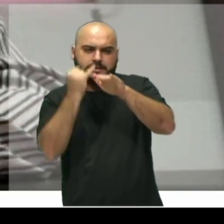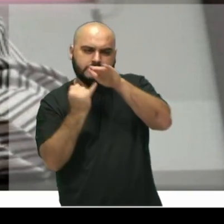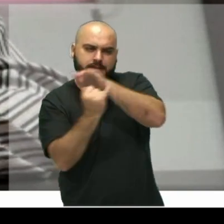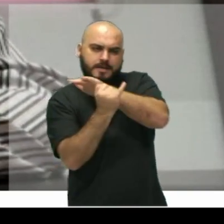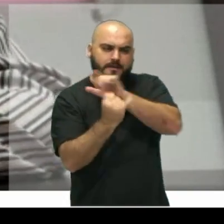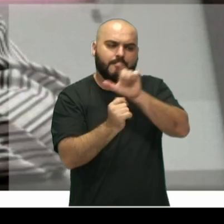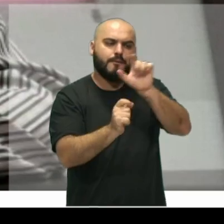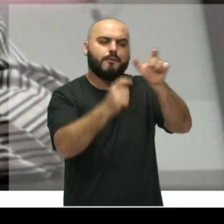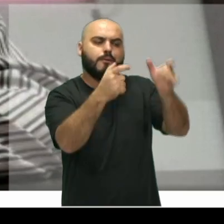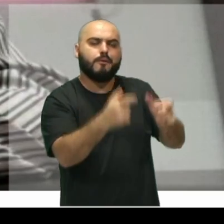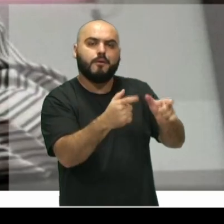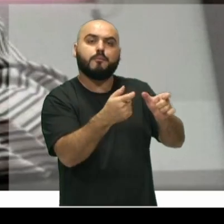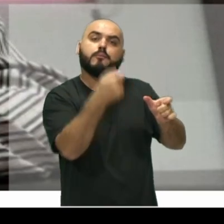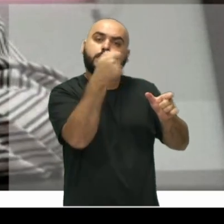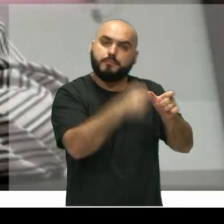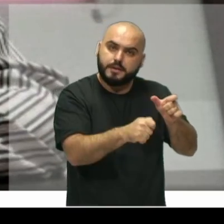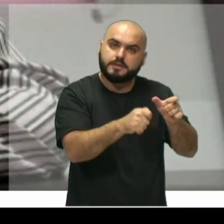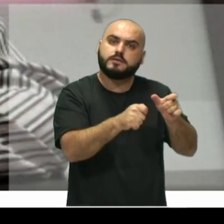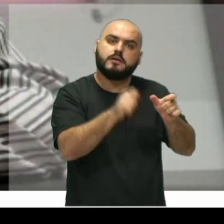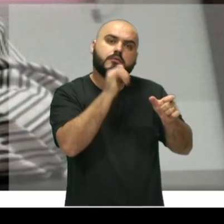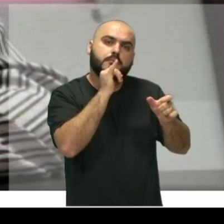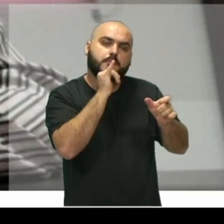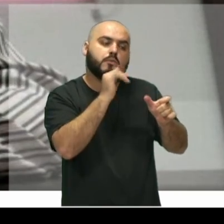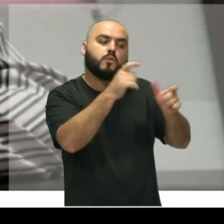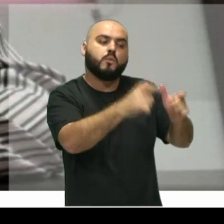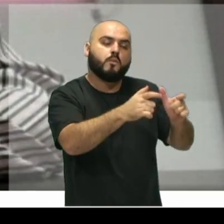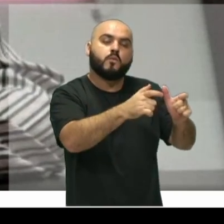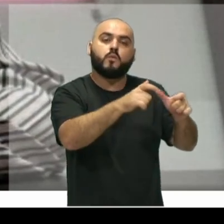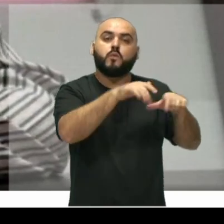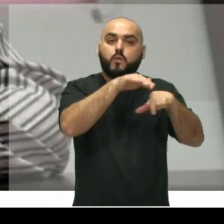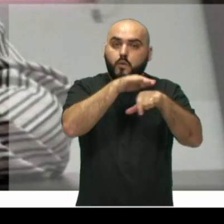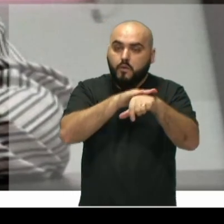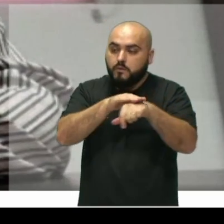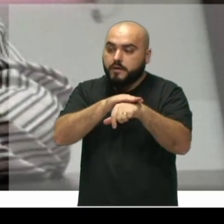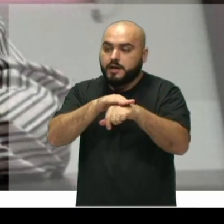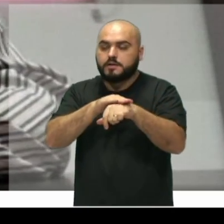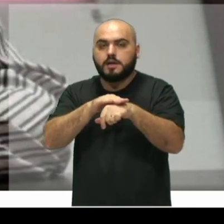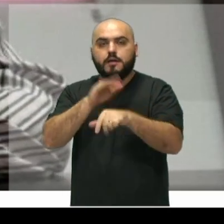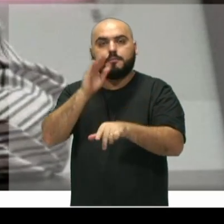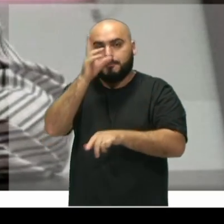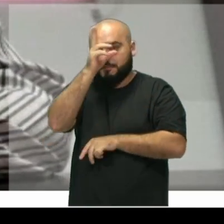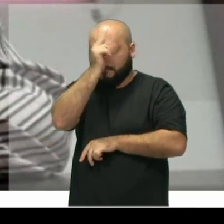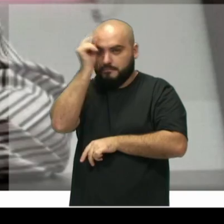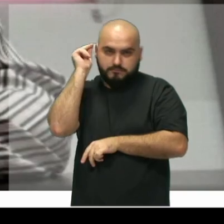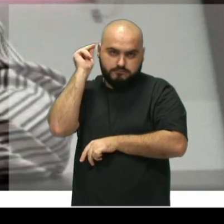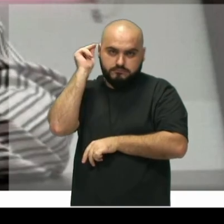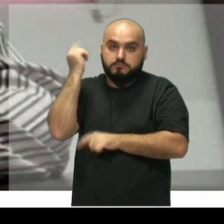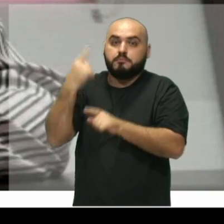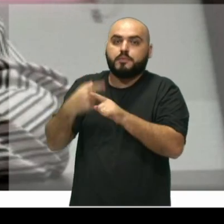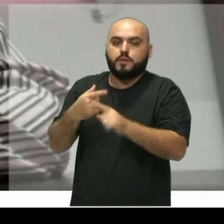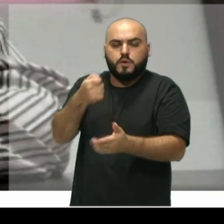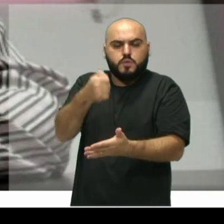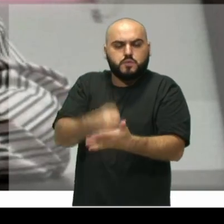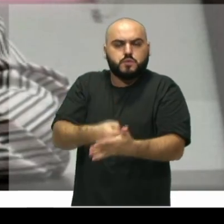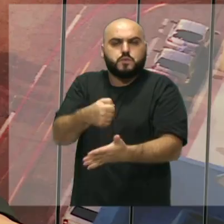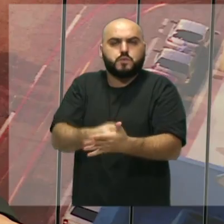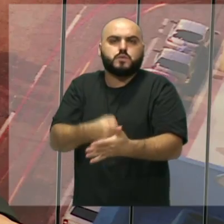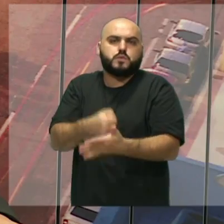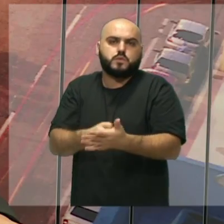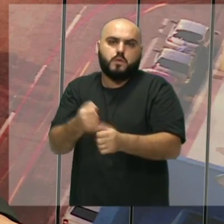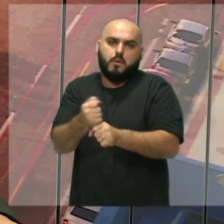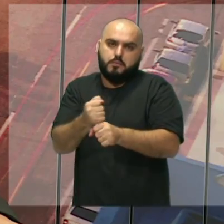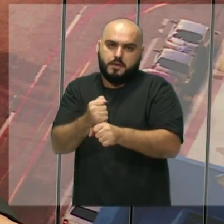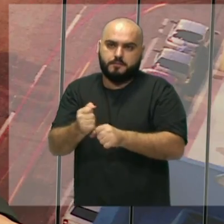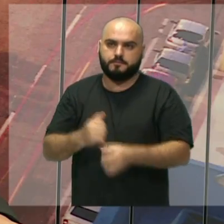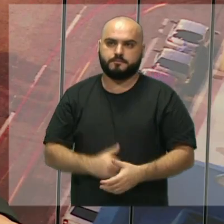localidade ali, ela precisa debater com o poder público até para estar cobrando as obras. Falo isso porque essa indicação, e